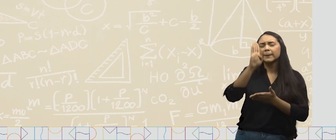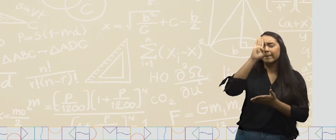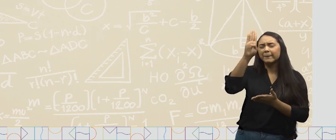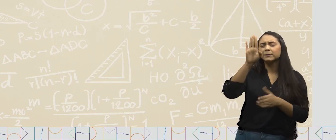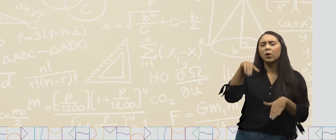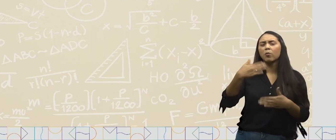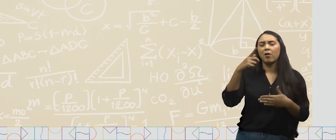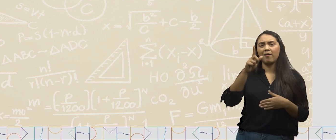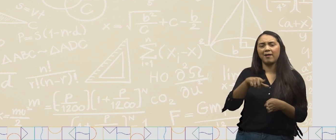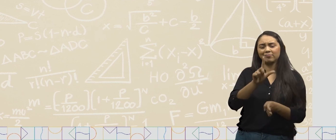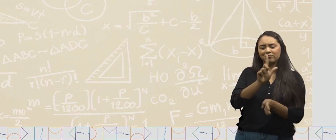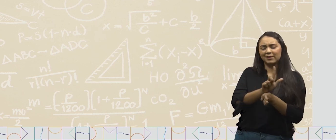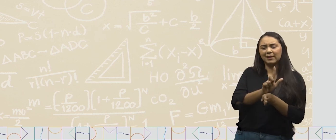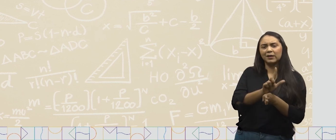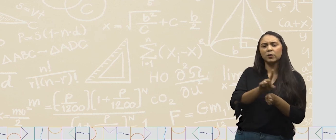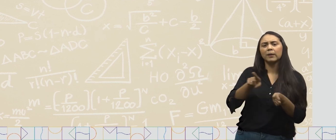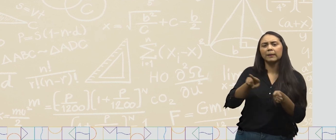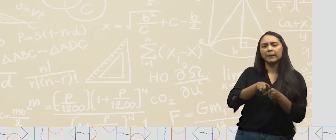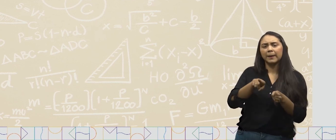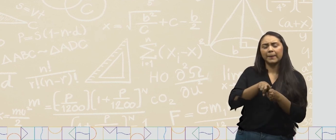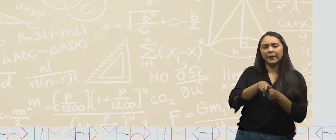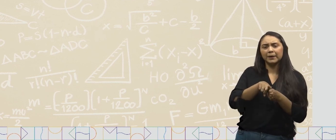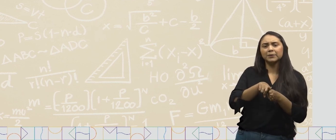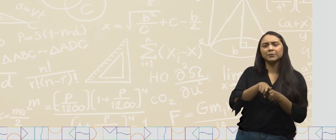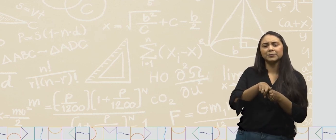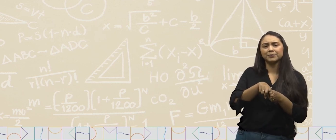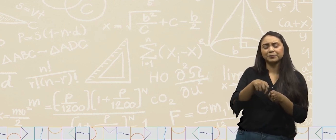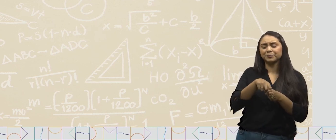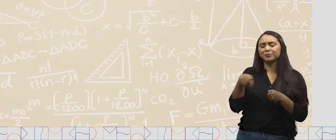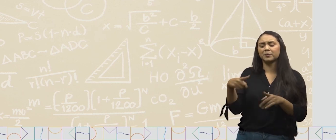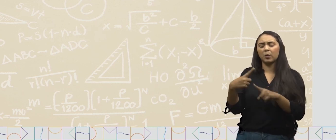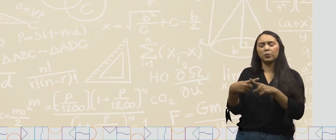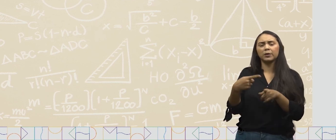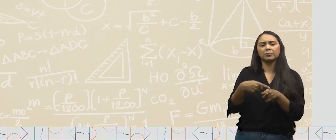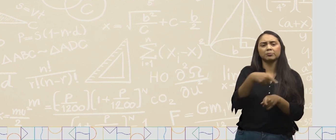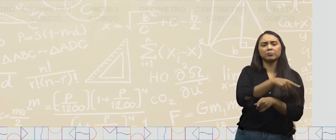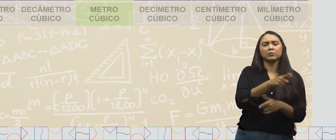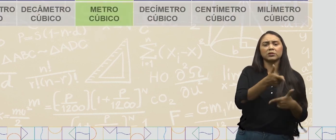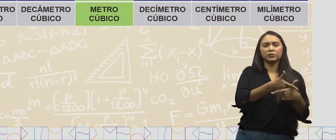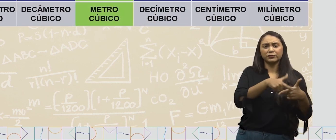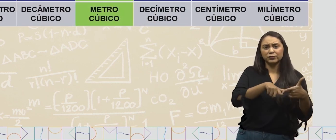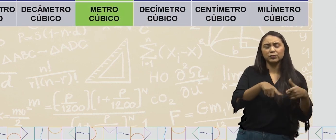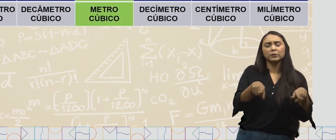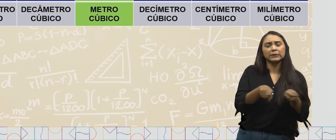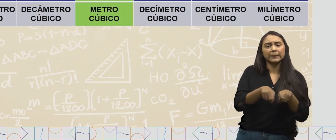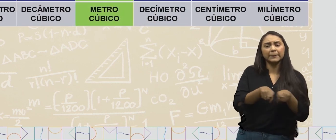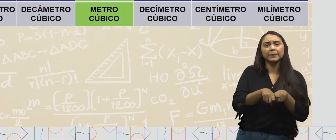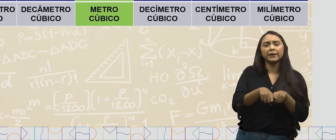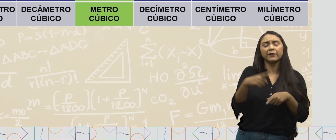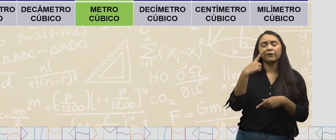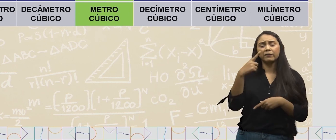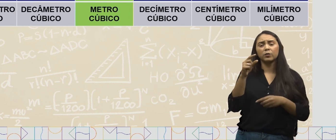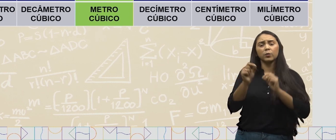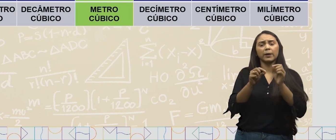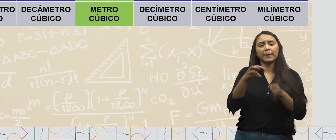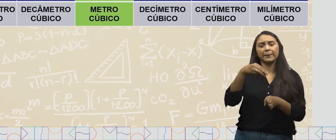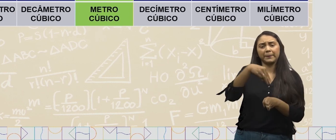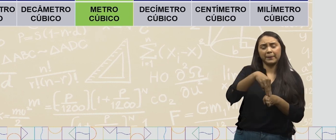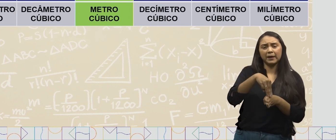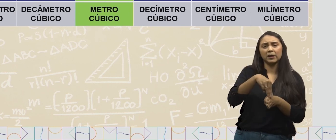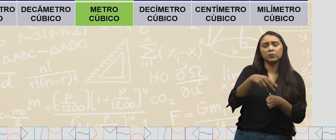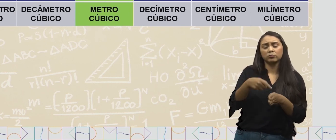litro, e os seus múltiplos e submúltiplos. Também vimos a medida de volume e a sua